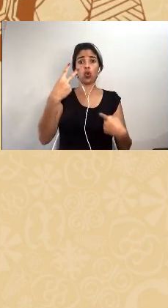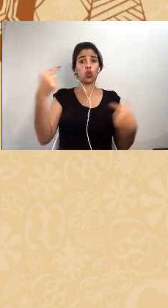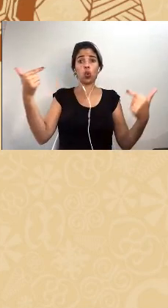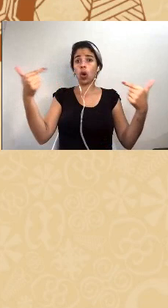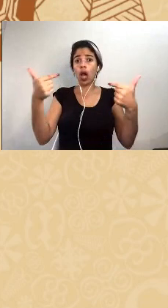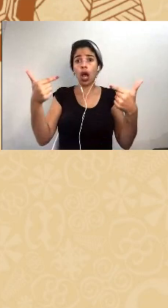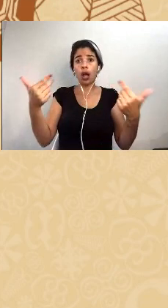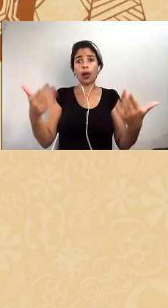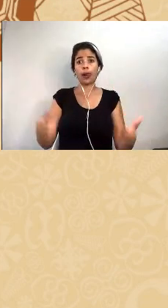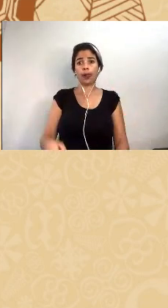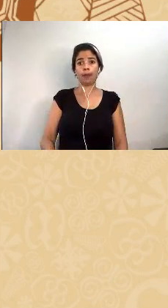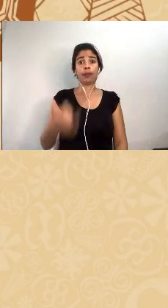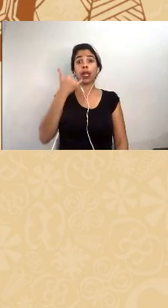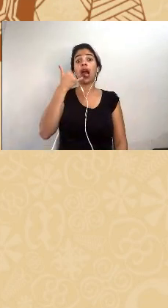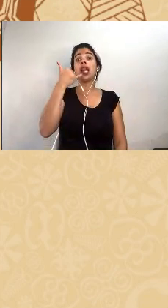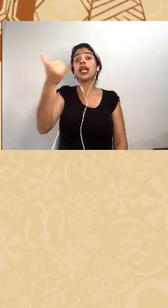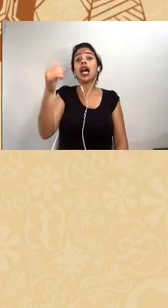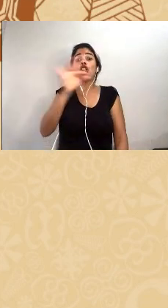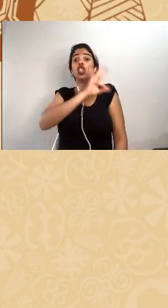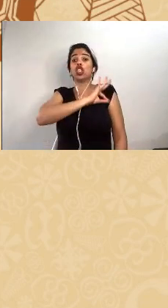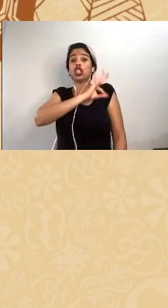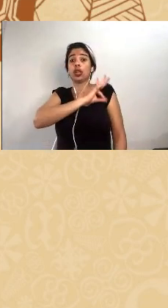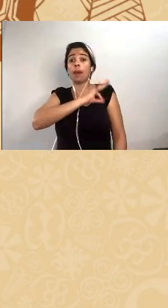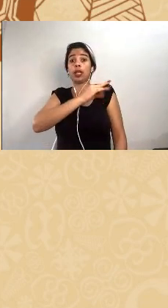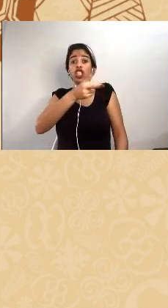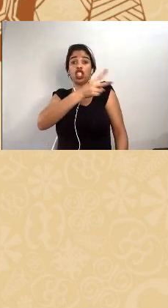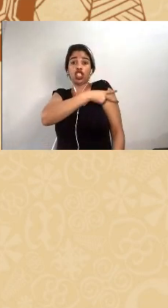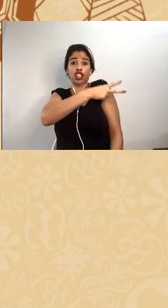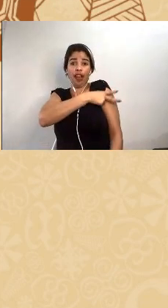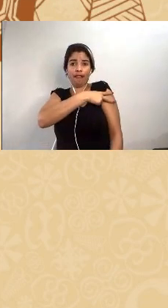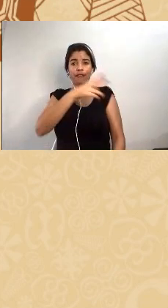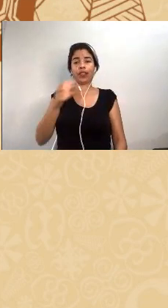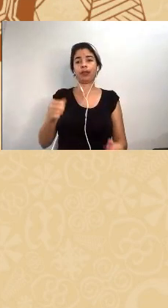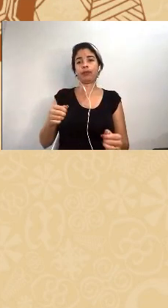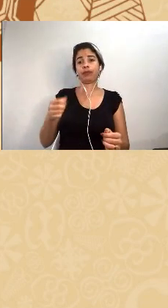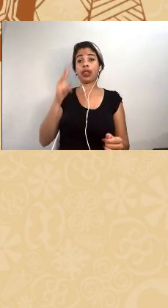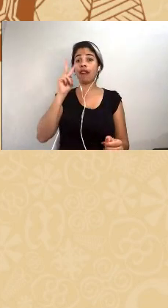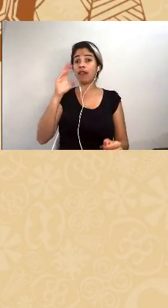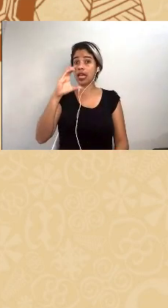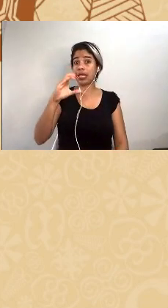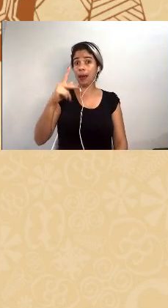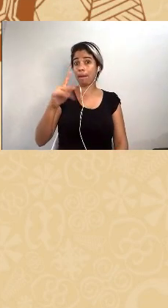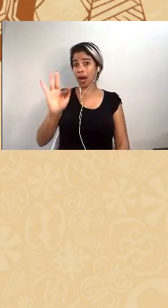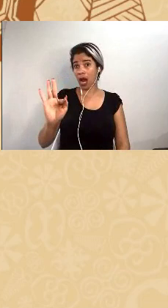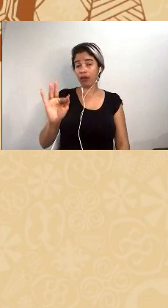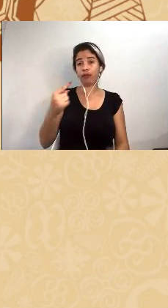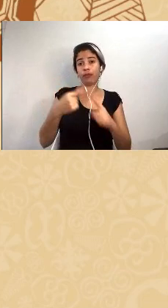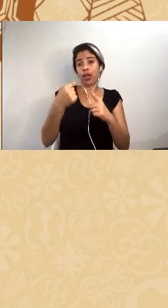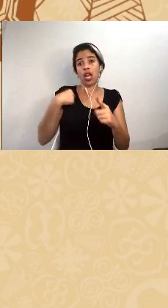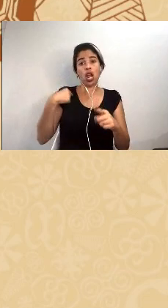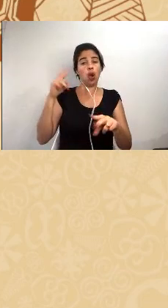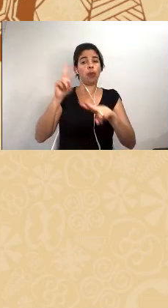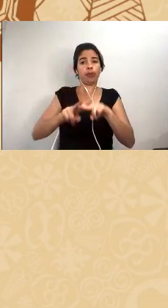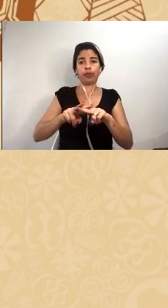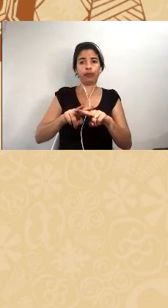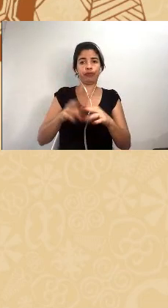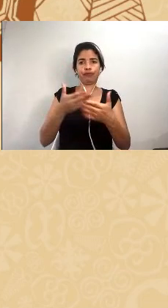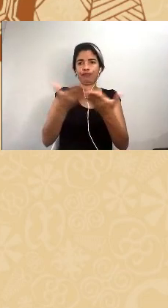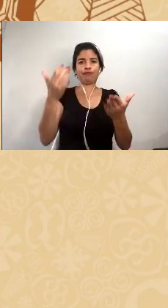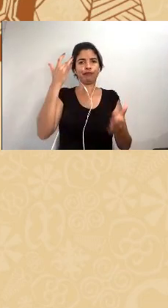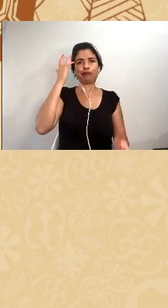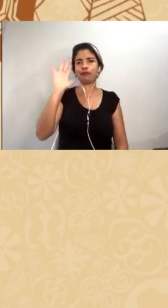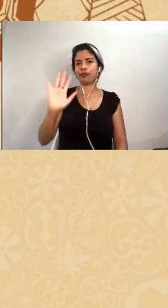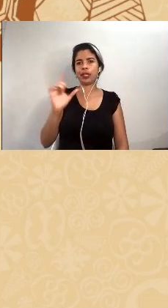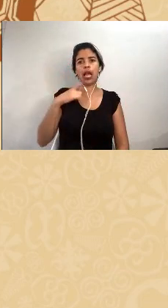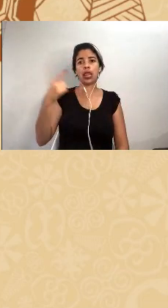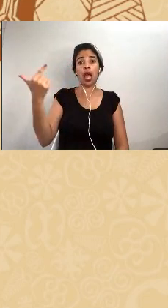Tá ligando pro sargento ali. Então, até agora, confirmar meu CPF. Não posso sair daqui, estou detido. Gente, vocês não têm noção. Eles chegaram